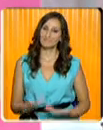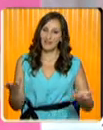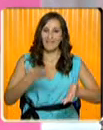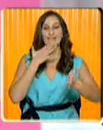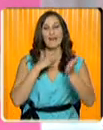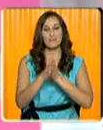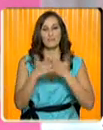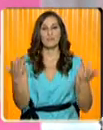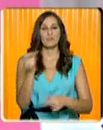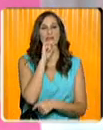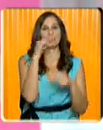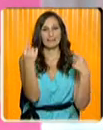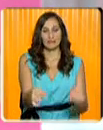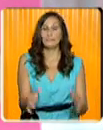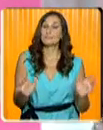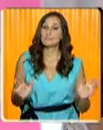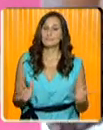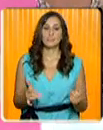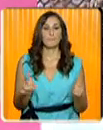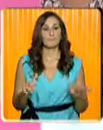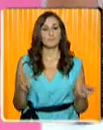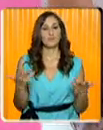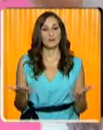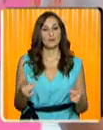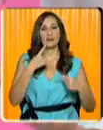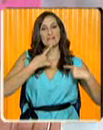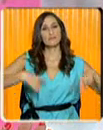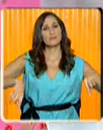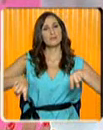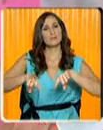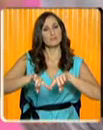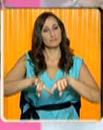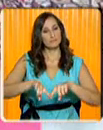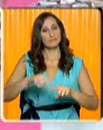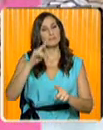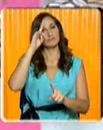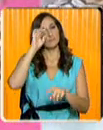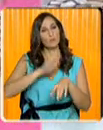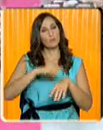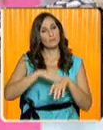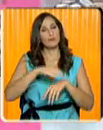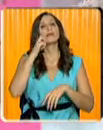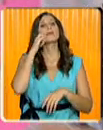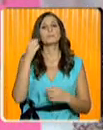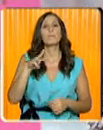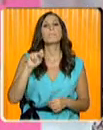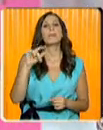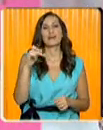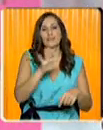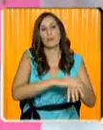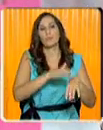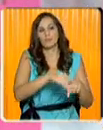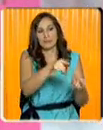Aproveito então a oportunidade. Mas nós estamos aqui reunidos por culpa da Marta. A Marta